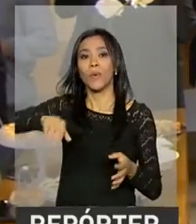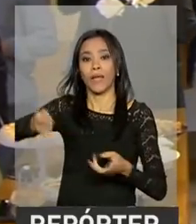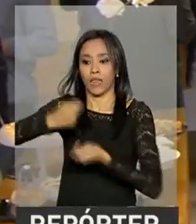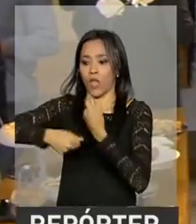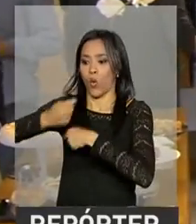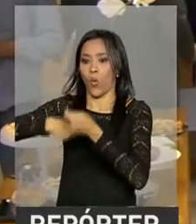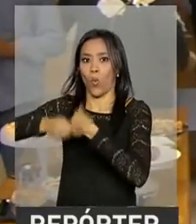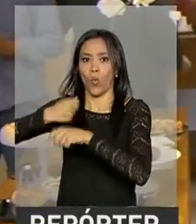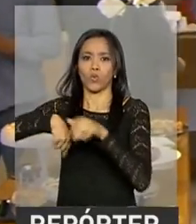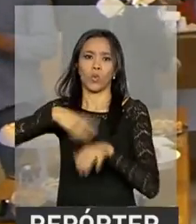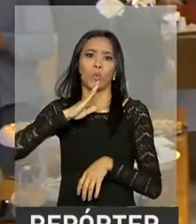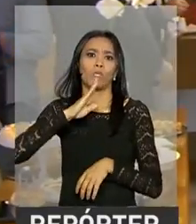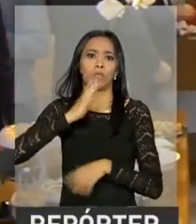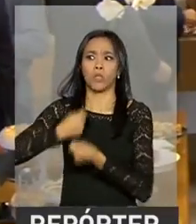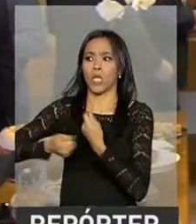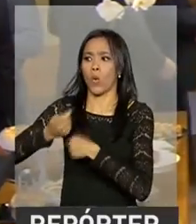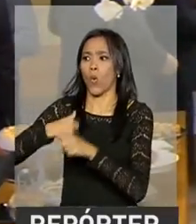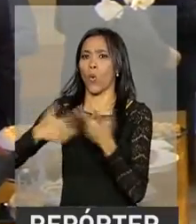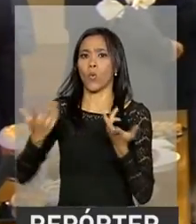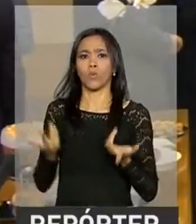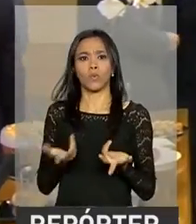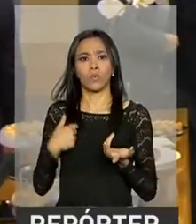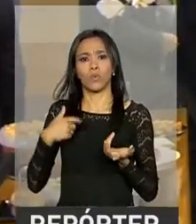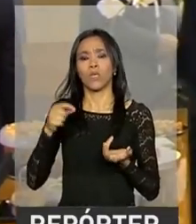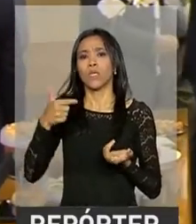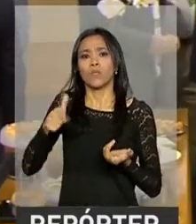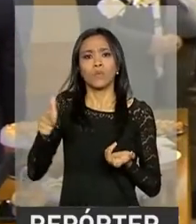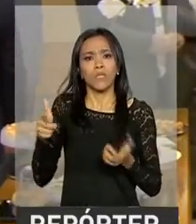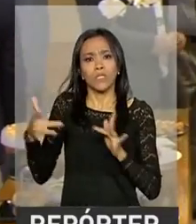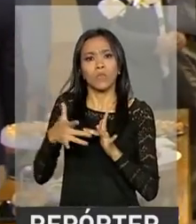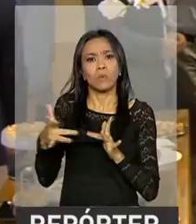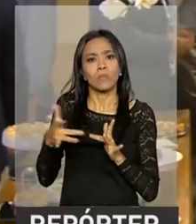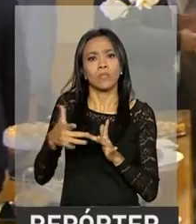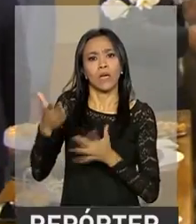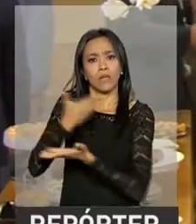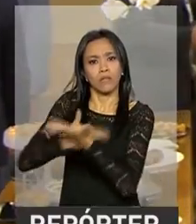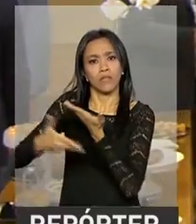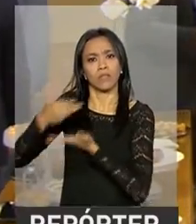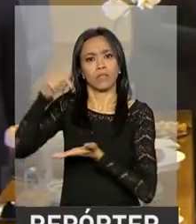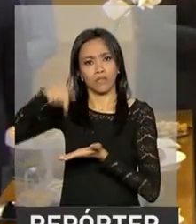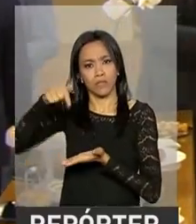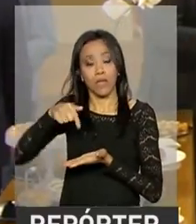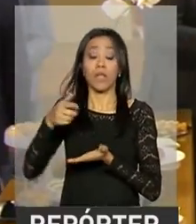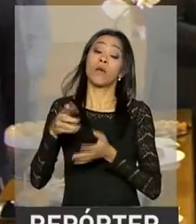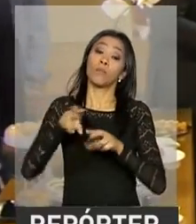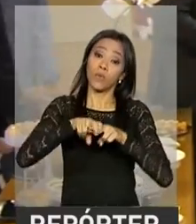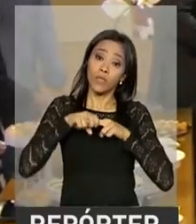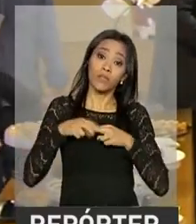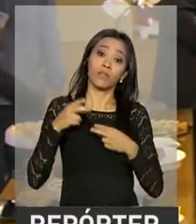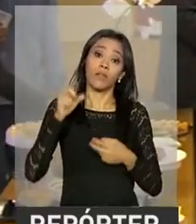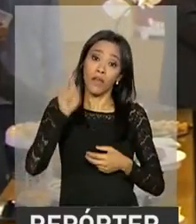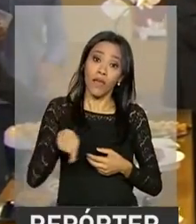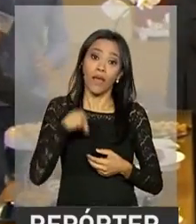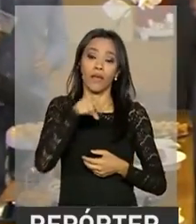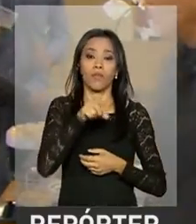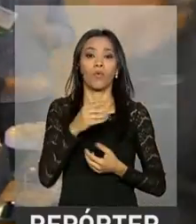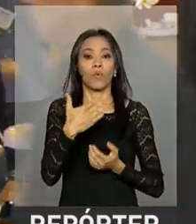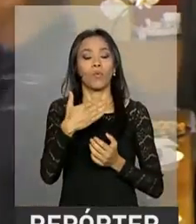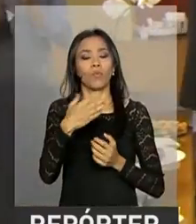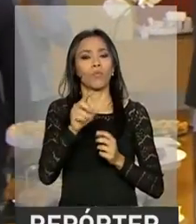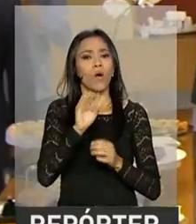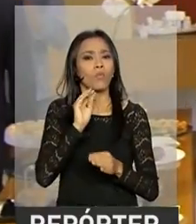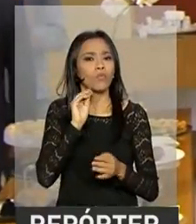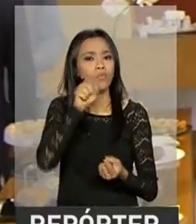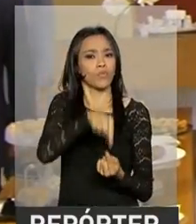não tem conhecimento de negócio ele não tem conexões com o mundo empresarial e é justamente nisso que o programa entra para